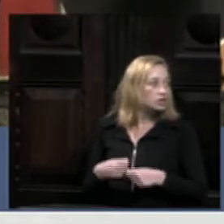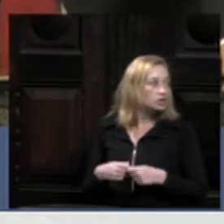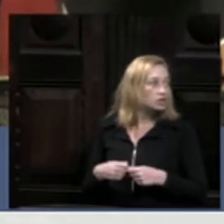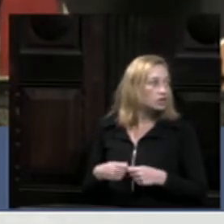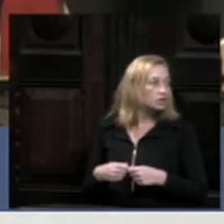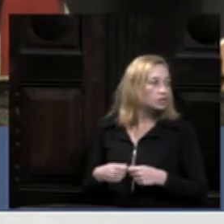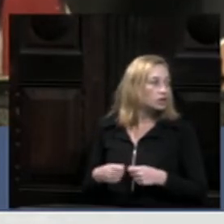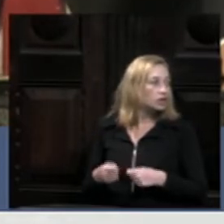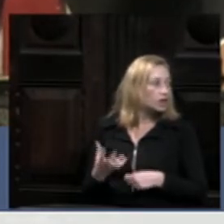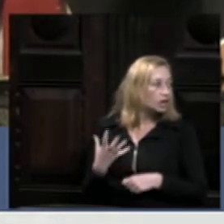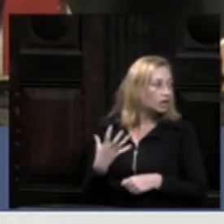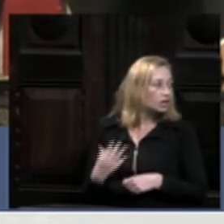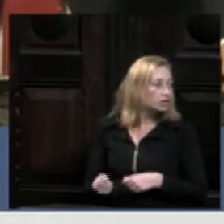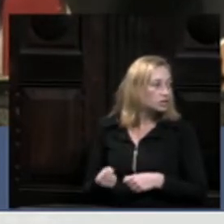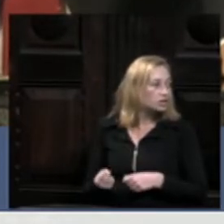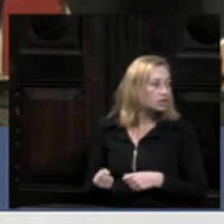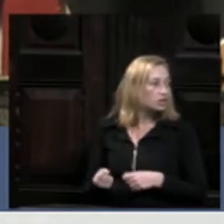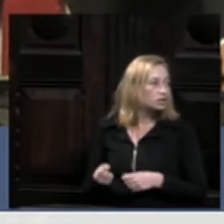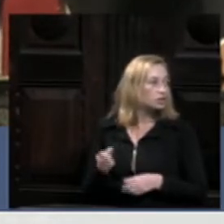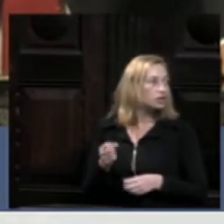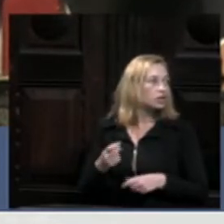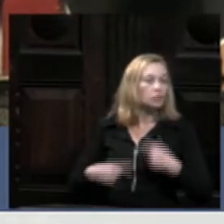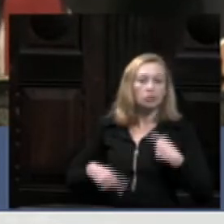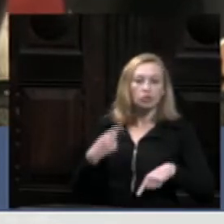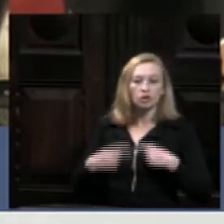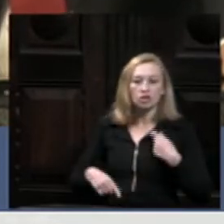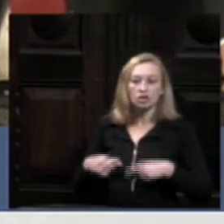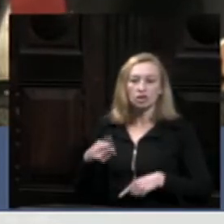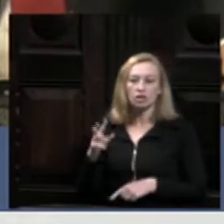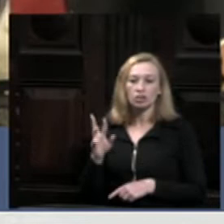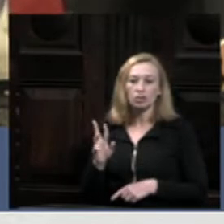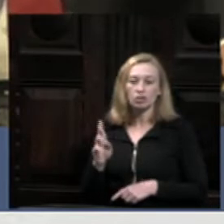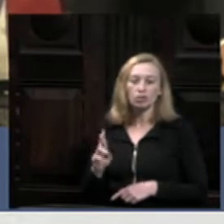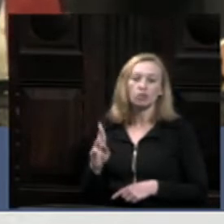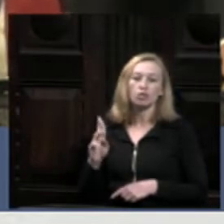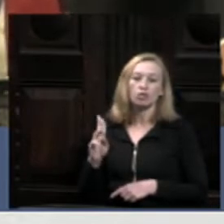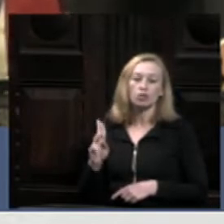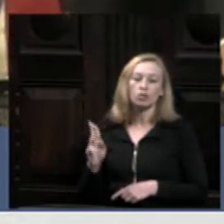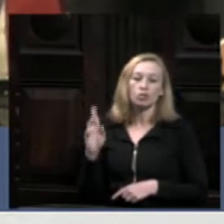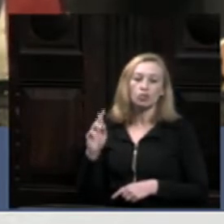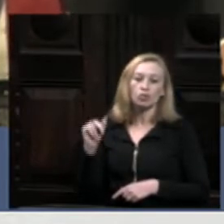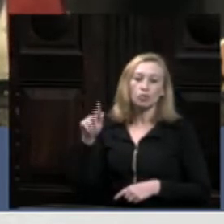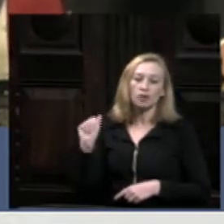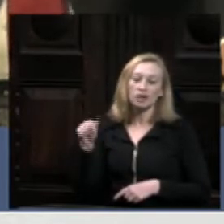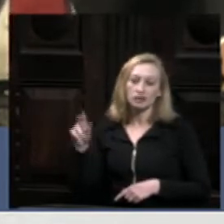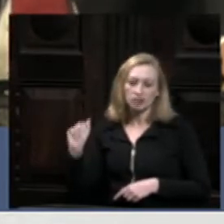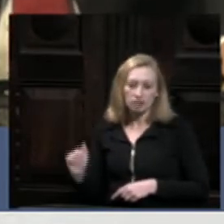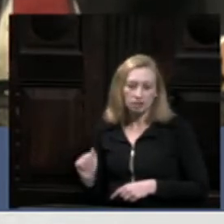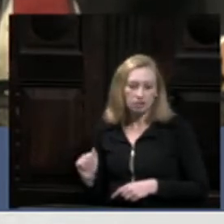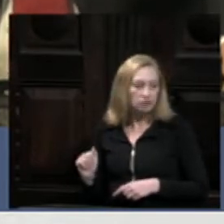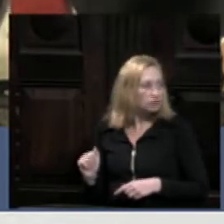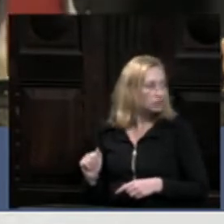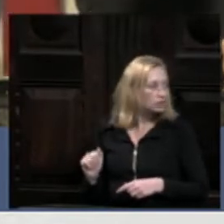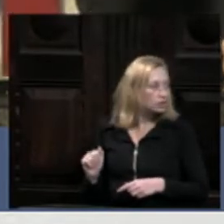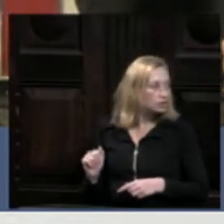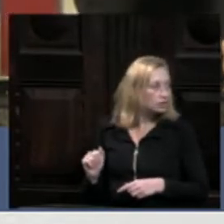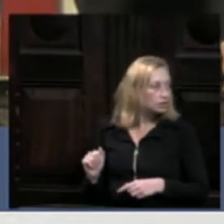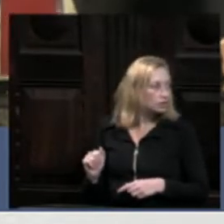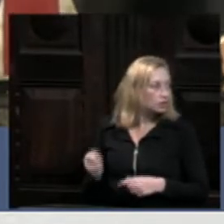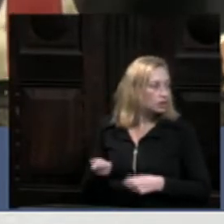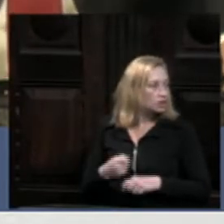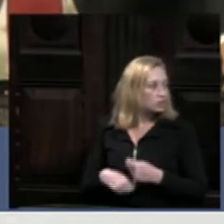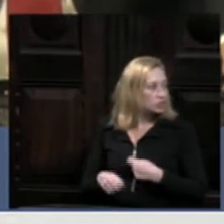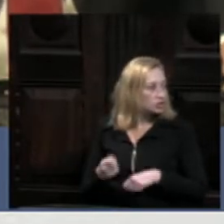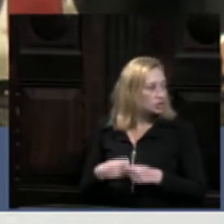favorável. Favorável. De Política Urbana, Habitação, Assuntos Fundiários, favorável. De Orçamento, Finanças, Fiscalização Financeira, Controle e Contrário.